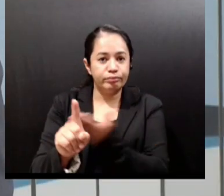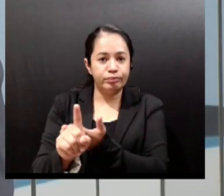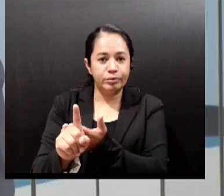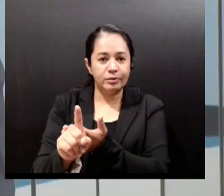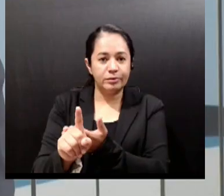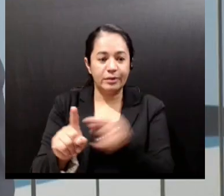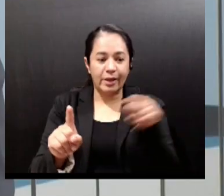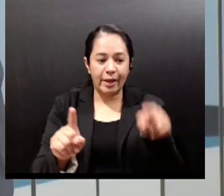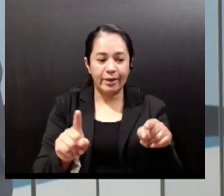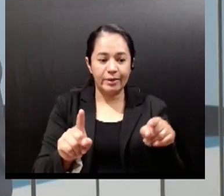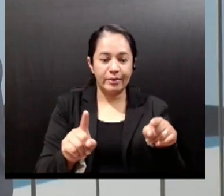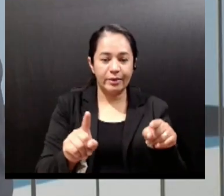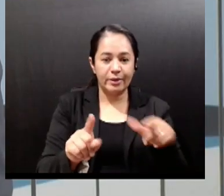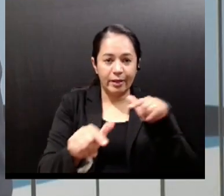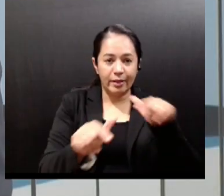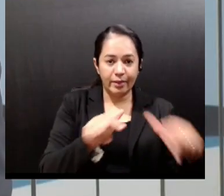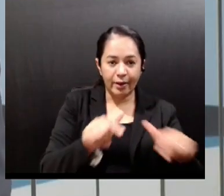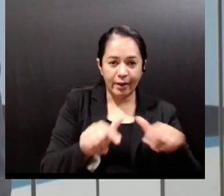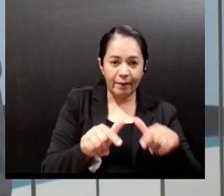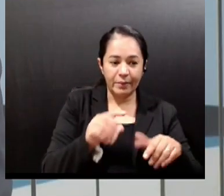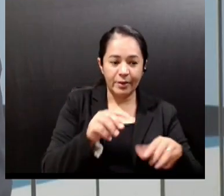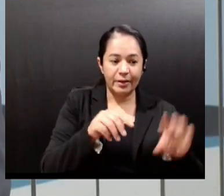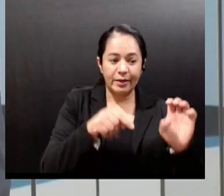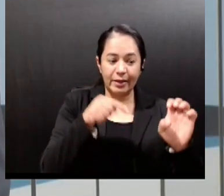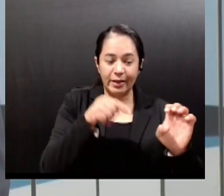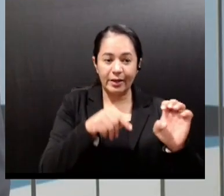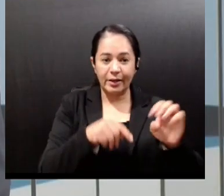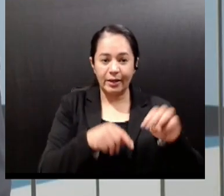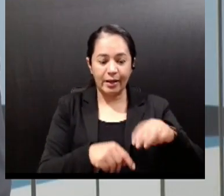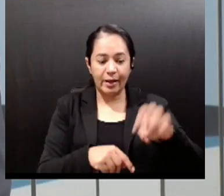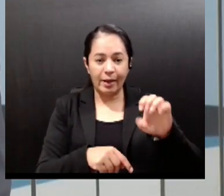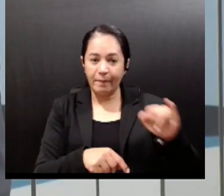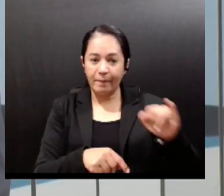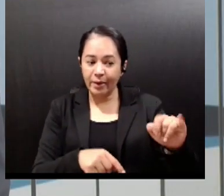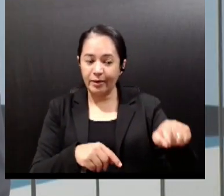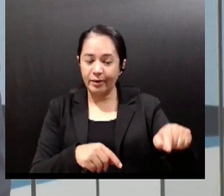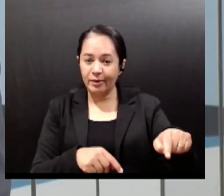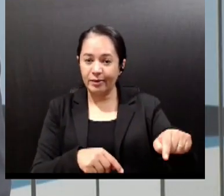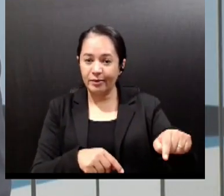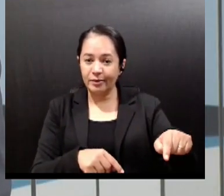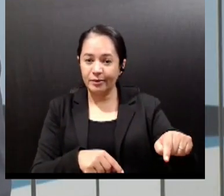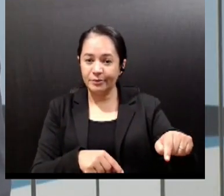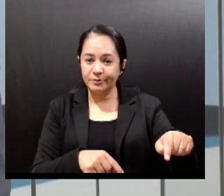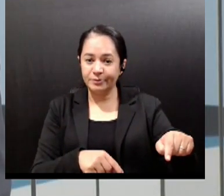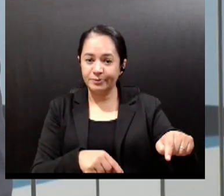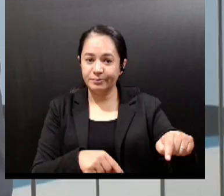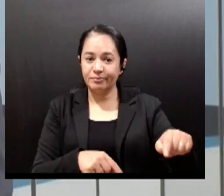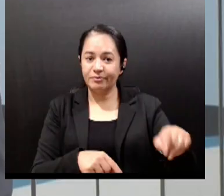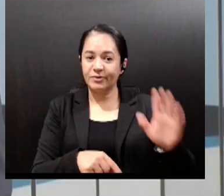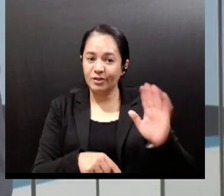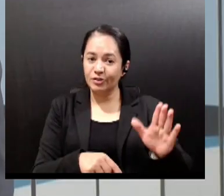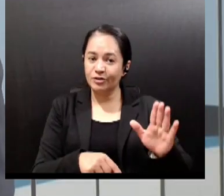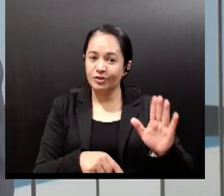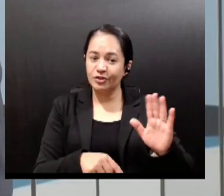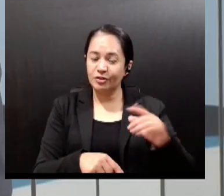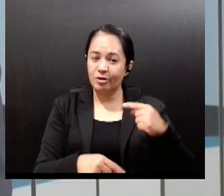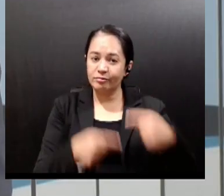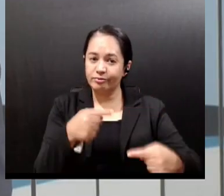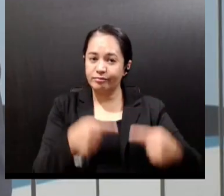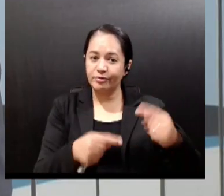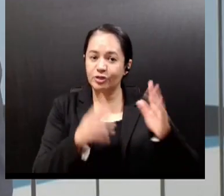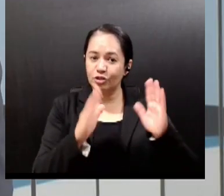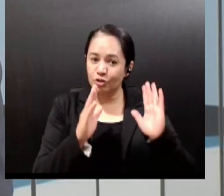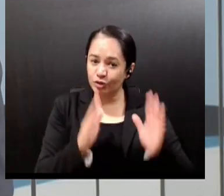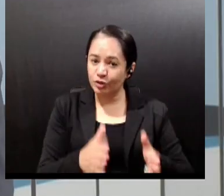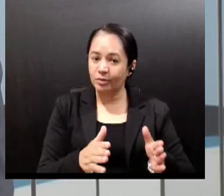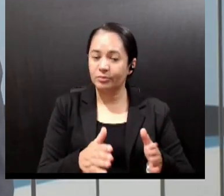serviço, ele é um MEI, né, um microempresário individual. Isso já foi muito debatido, inclusive, se tinha